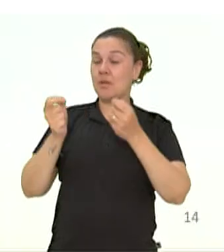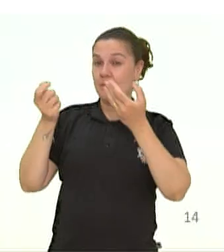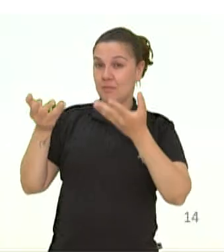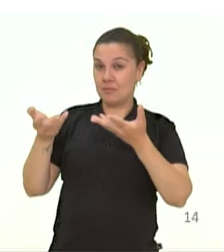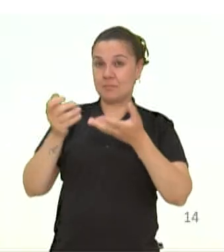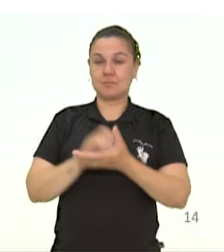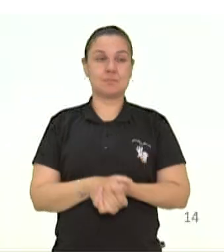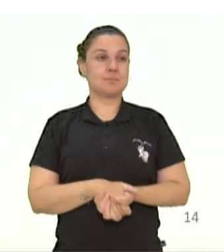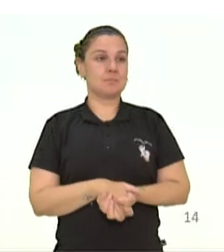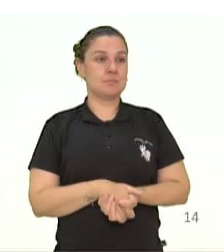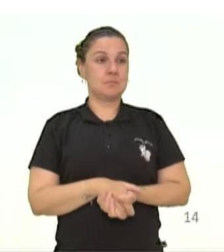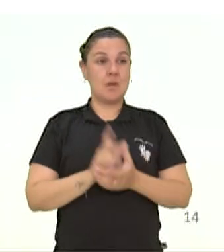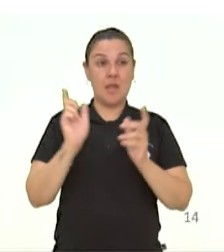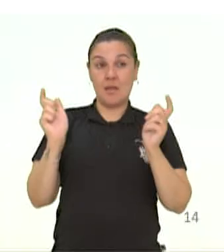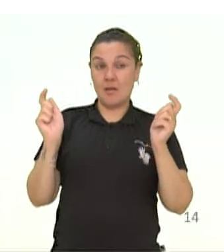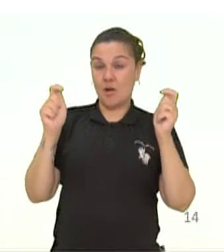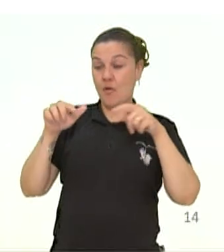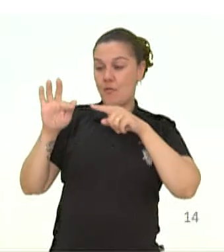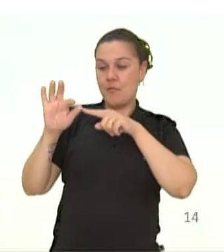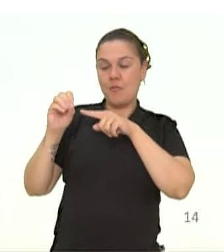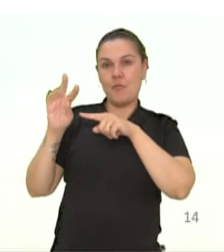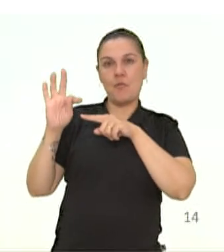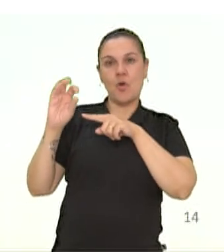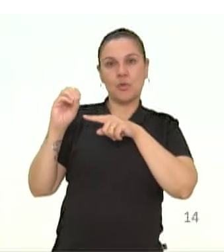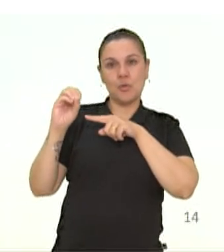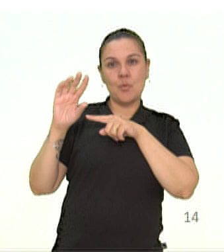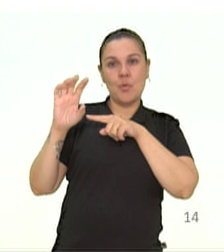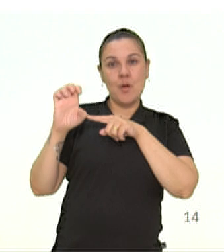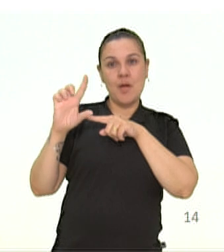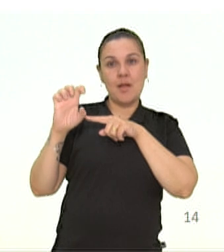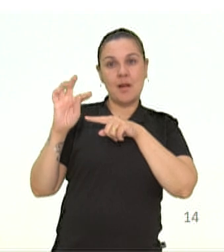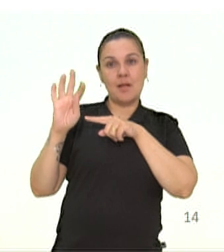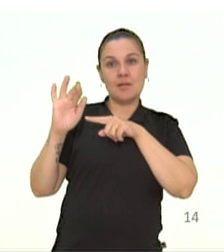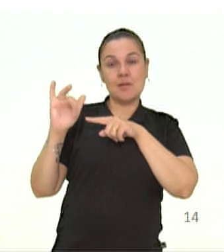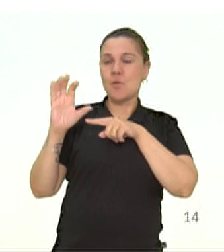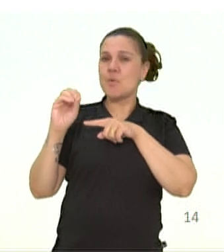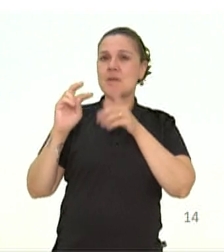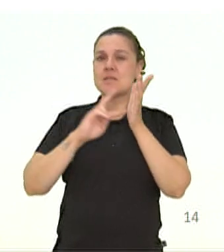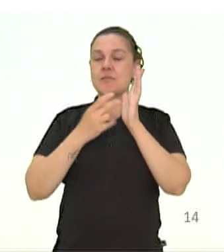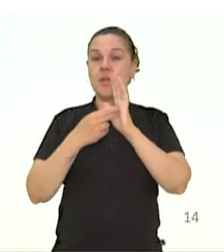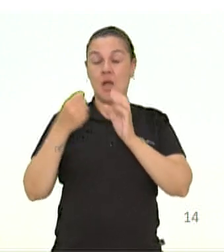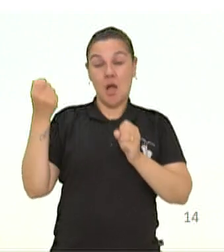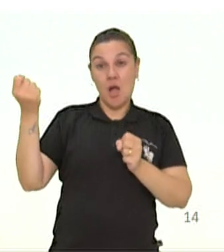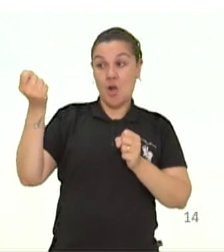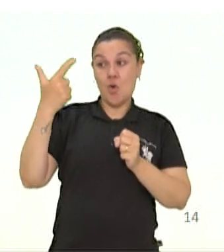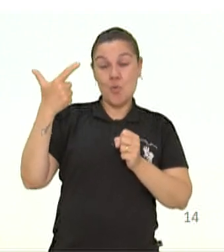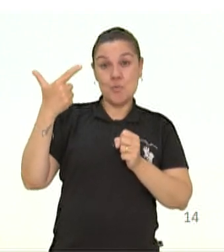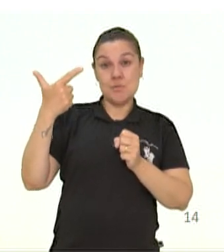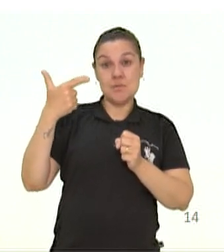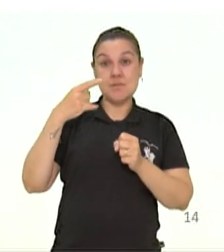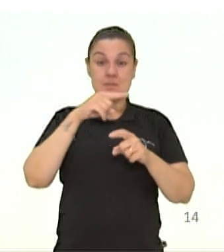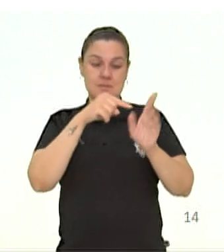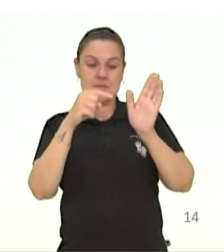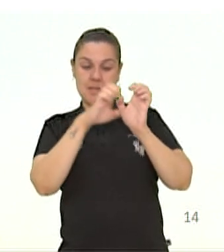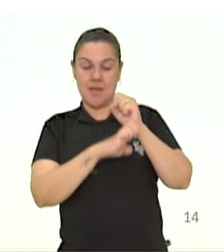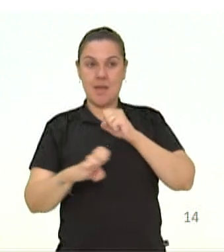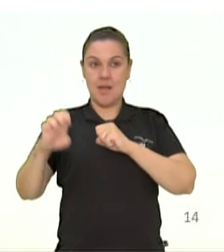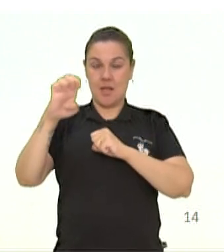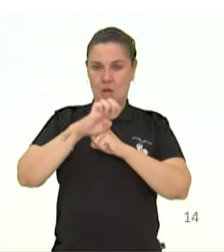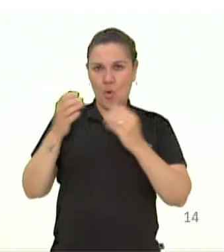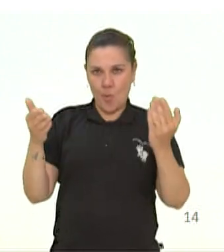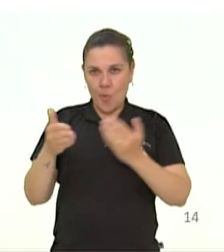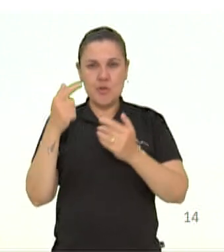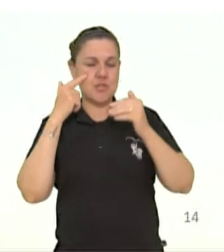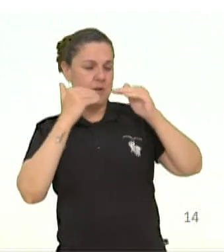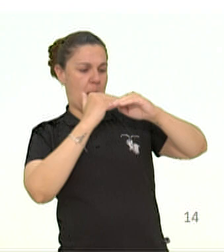que a capacidade que a luz tem de arrancar elétrons. A luz arrancando elétrons. Hoje nós temos as placas solares,